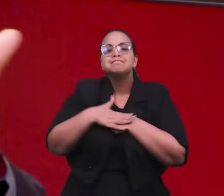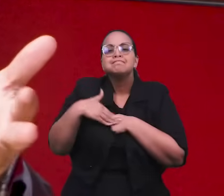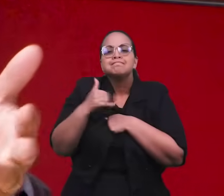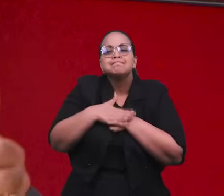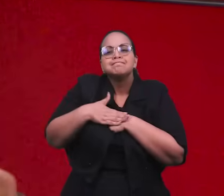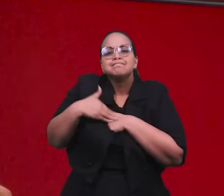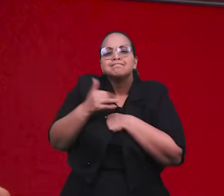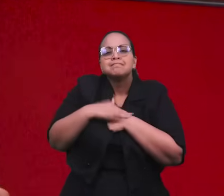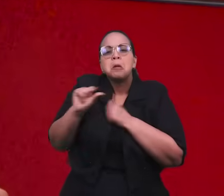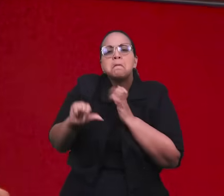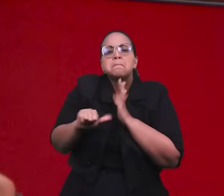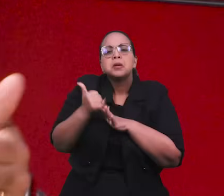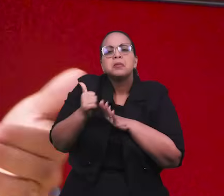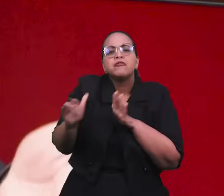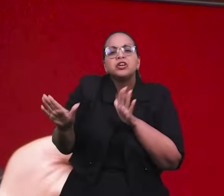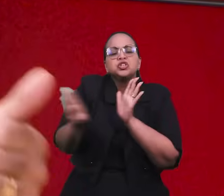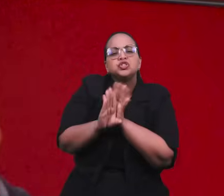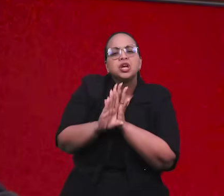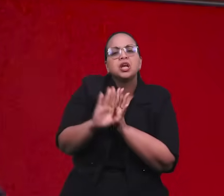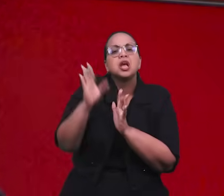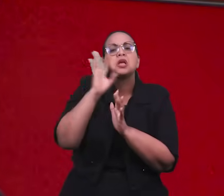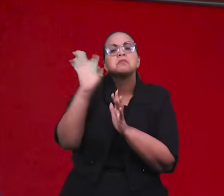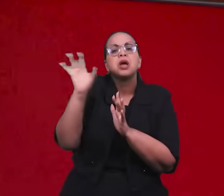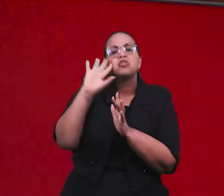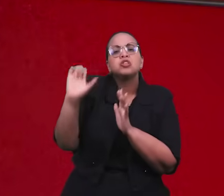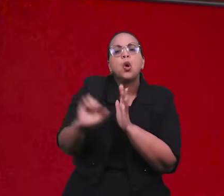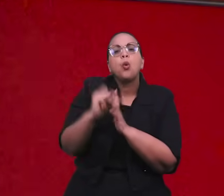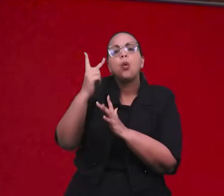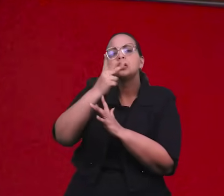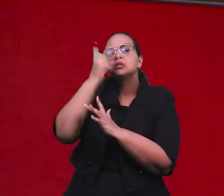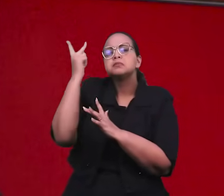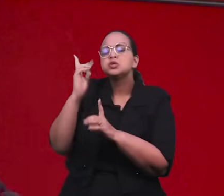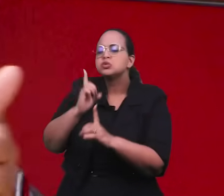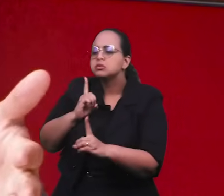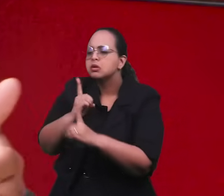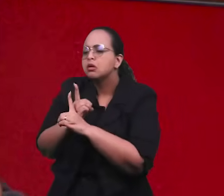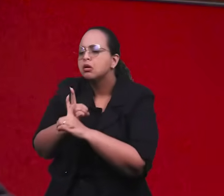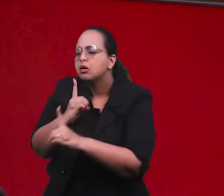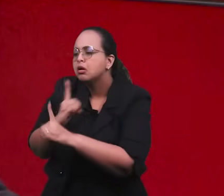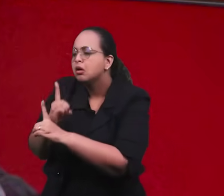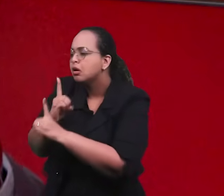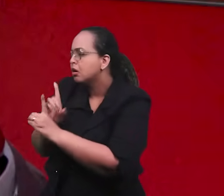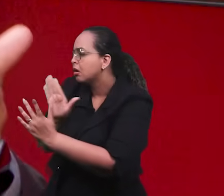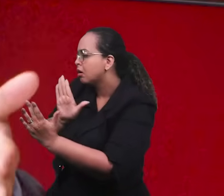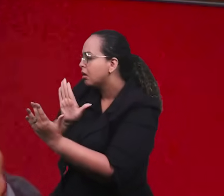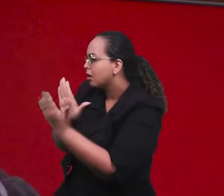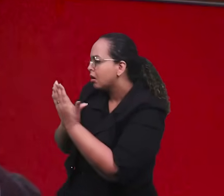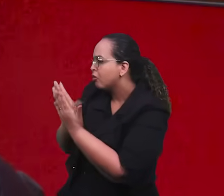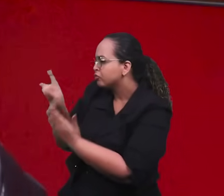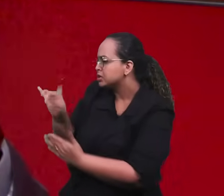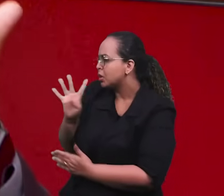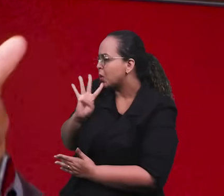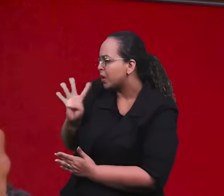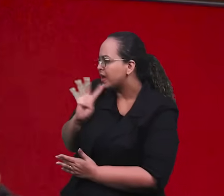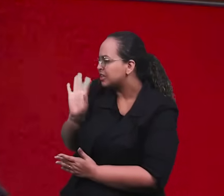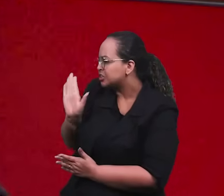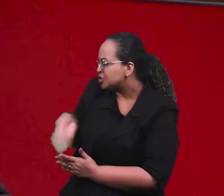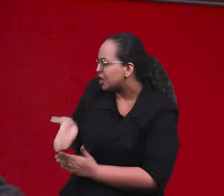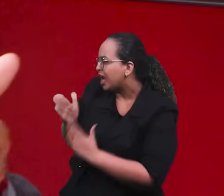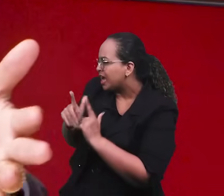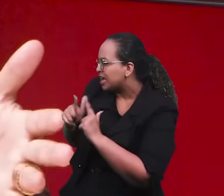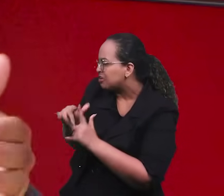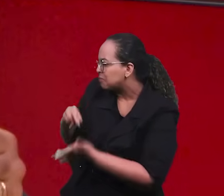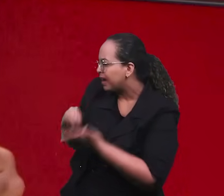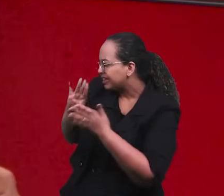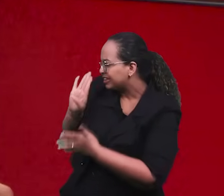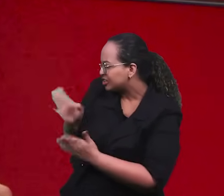vezes é a primeira vez que está indo. Quantas pessoas abordamos num culto e perguntamos se já conhece a nossa igreja, se já frequentou. Não, essa